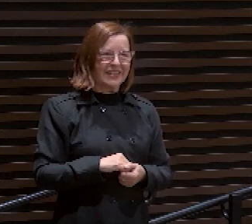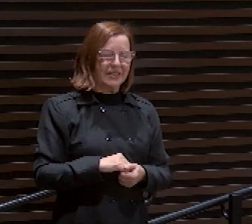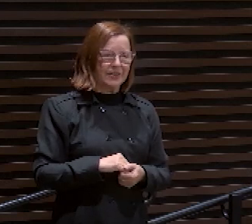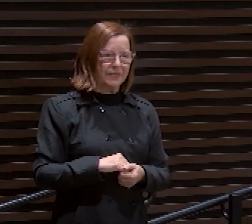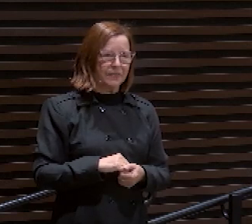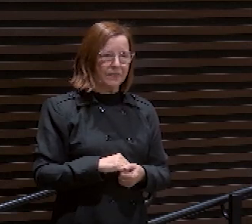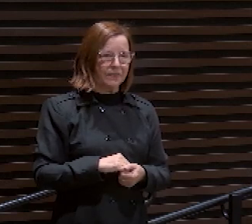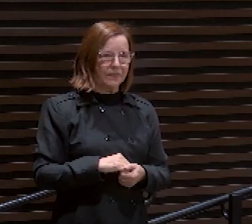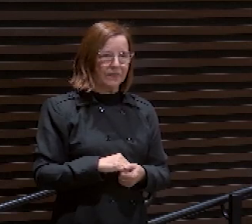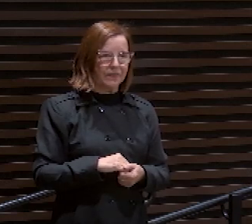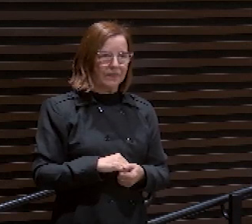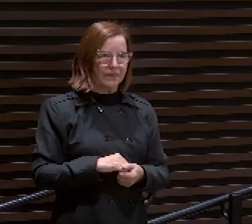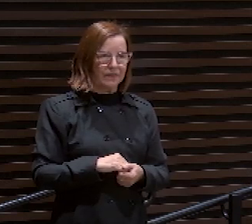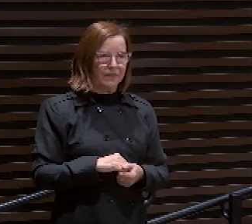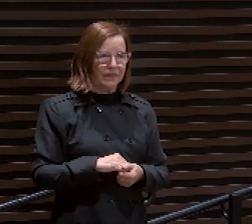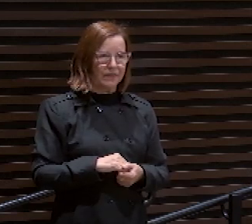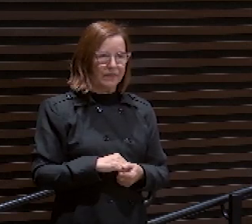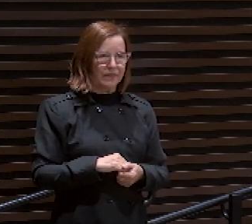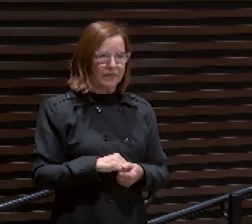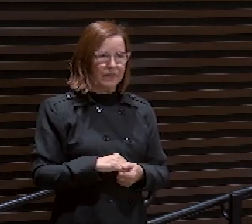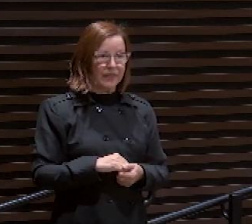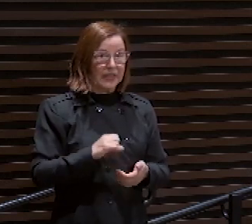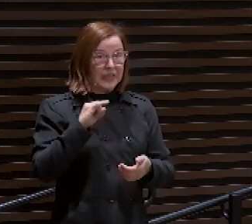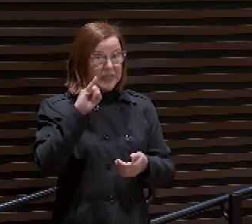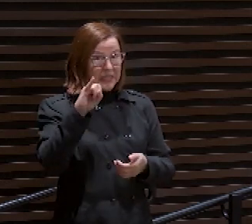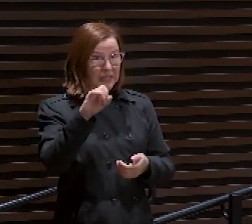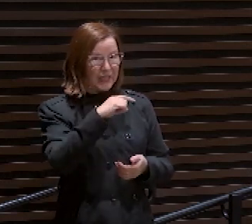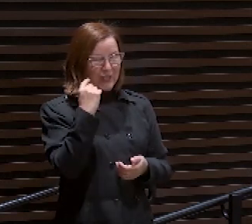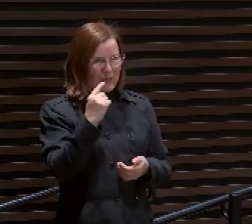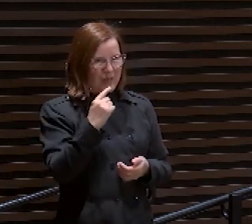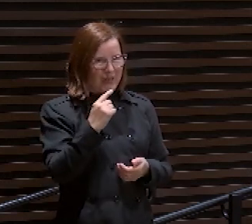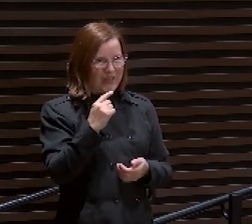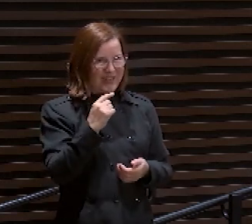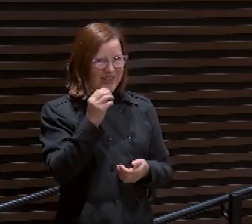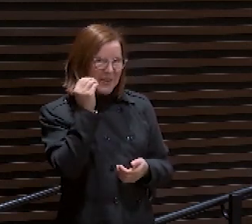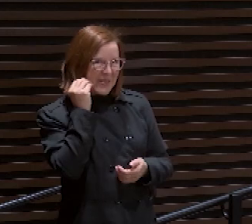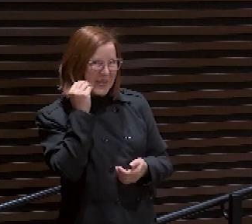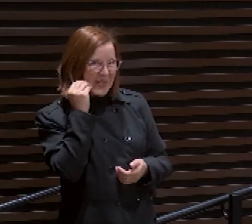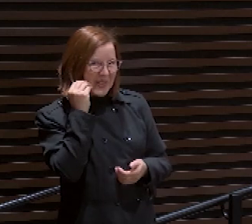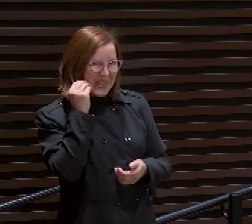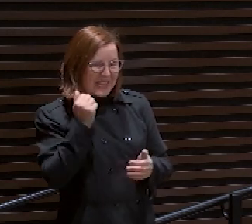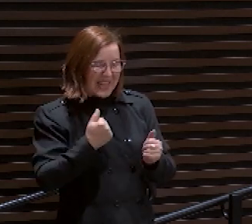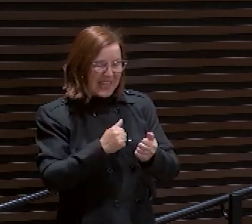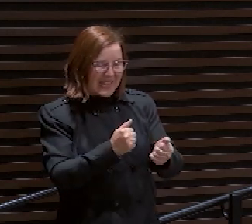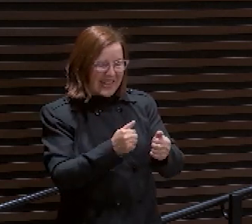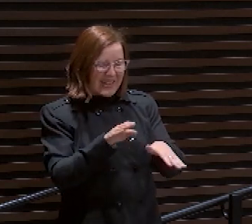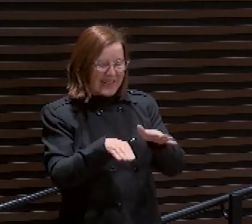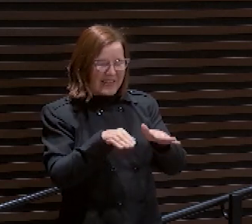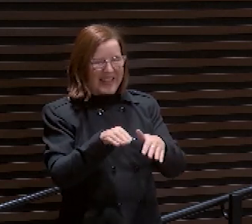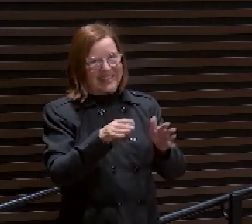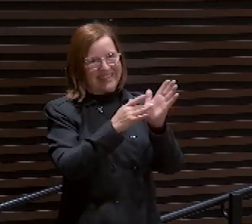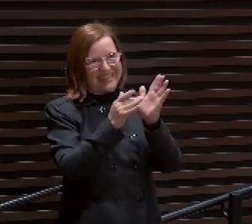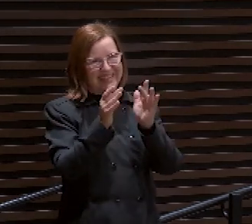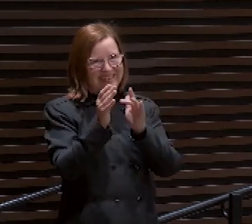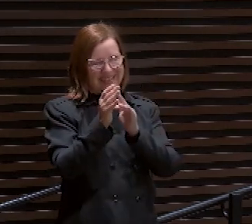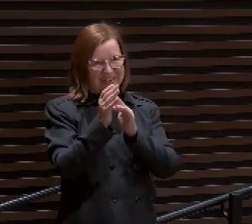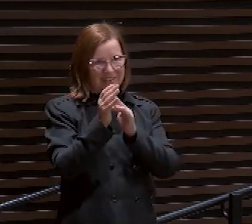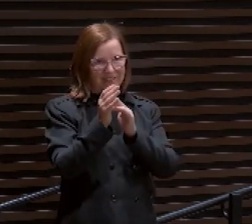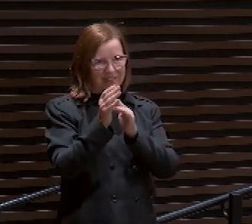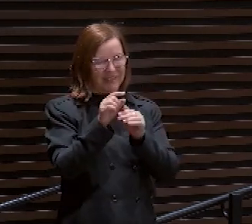Se nós tentarmos, irmãos, seguir os passos de Jesus aos moldes de nossa antiga vida, nós